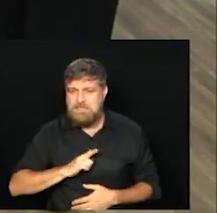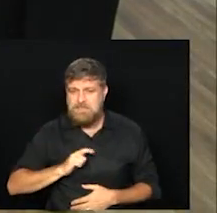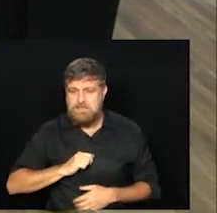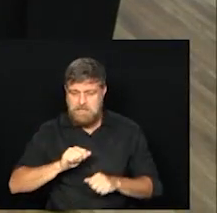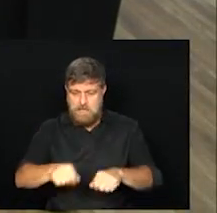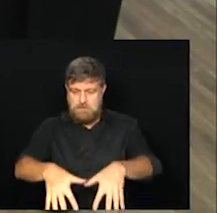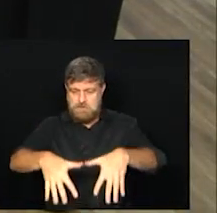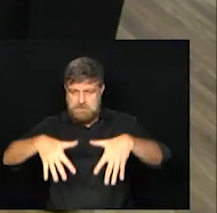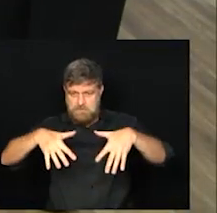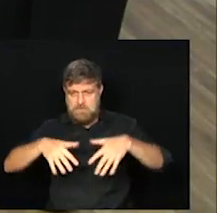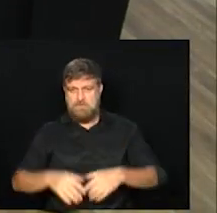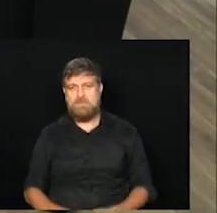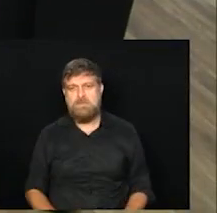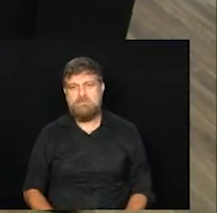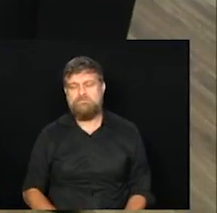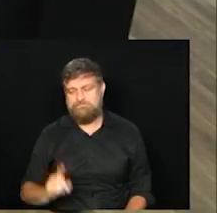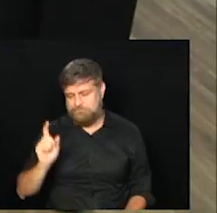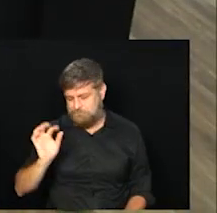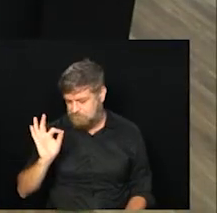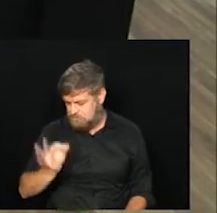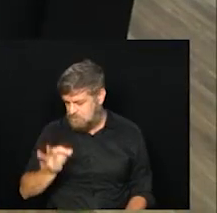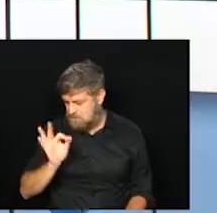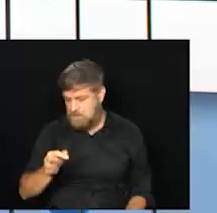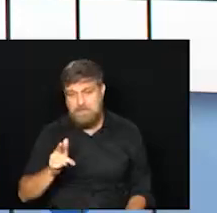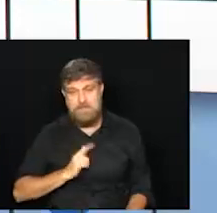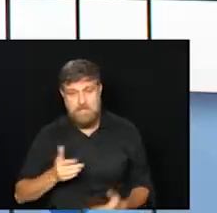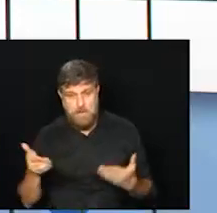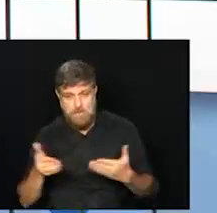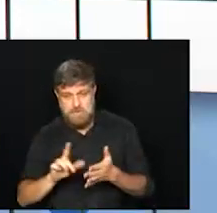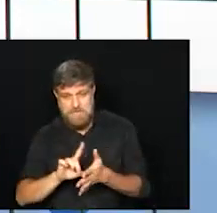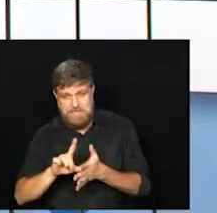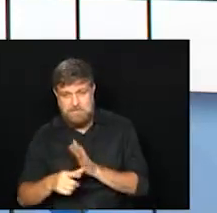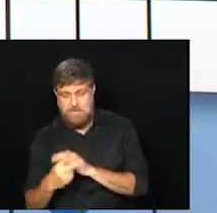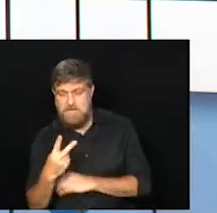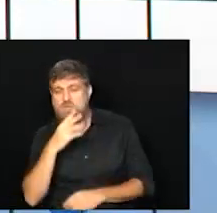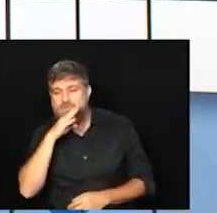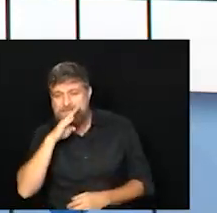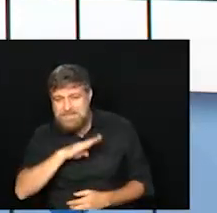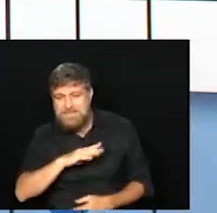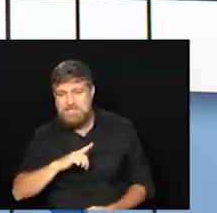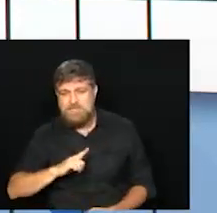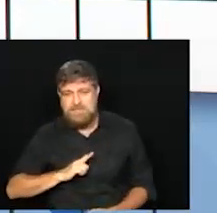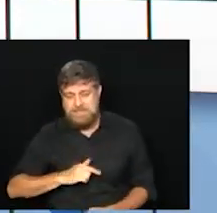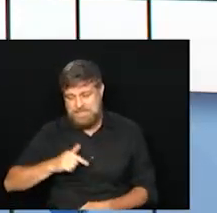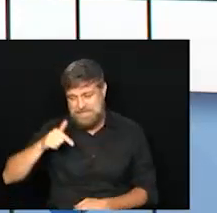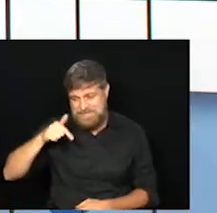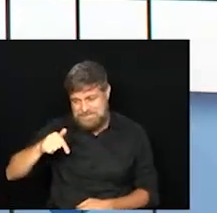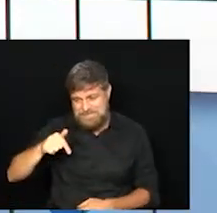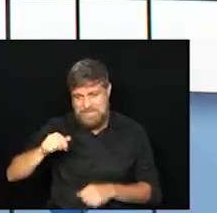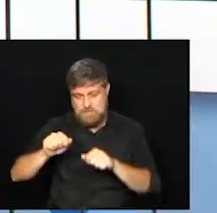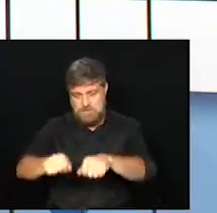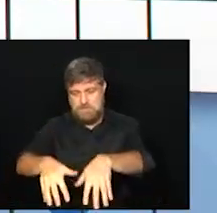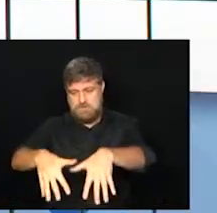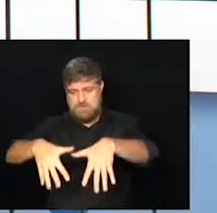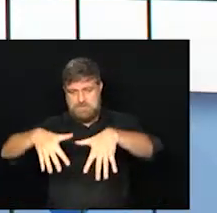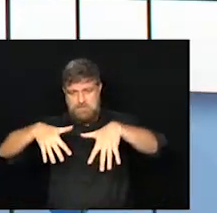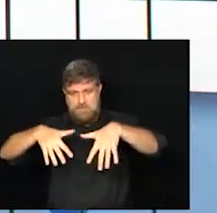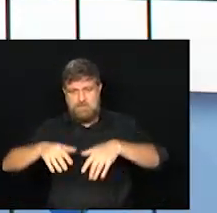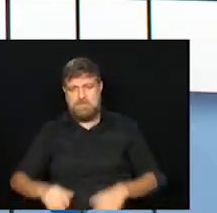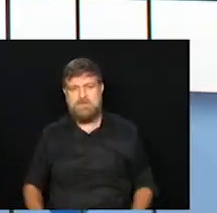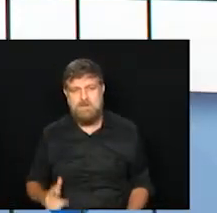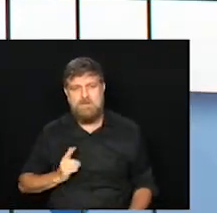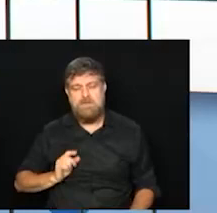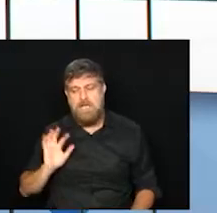audiências públicas. A gente tem hoje, olha, logo às 2 horas da tarde, 7 audiências públicas que